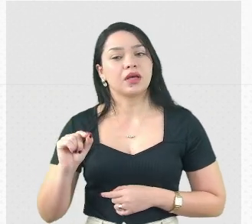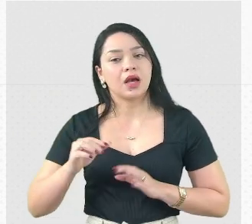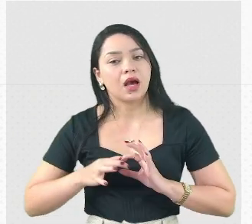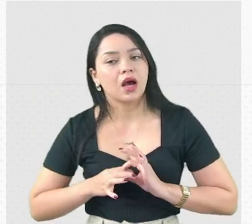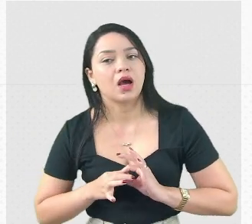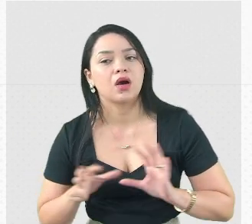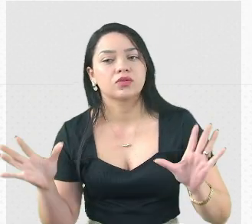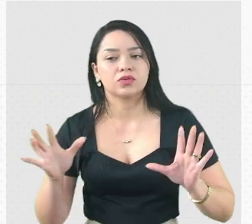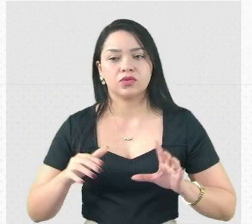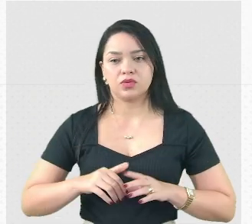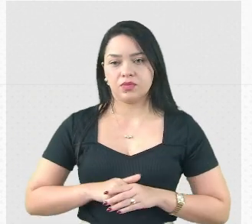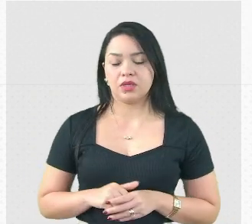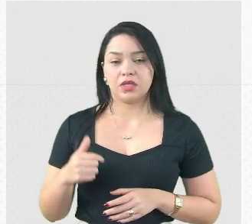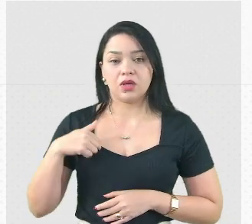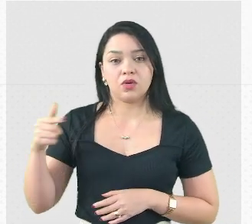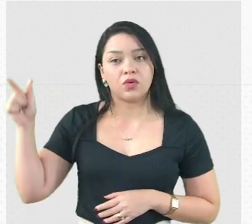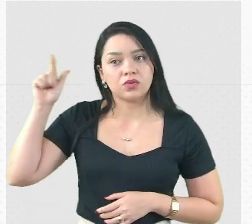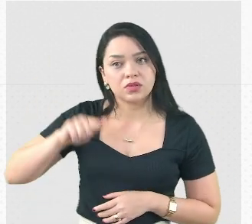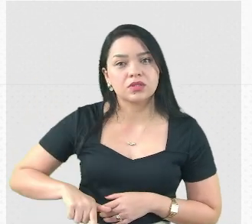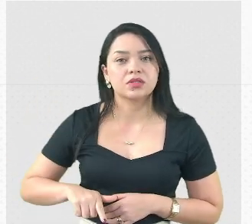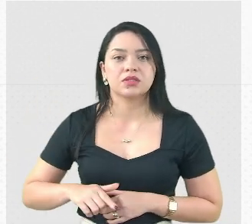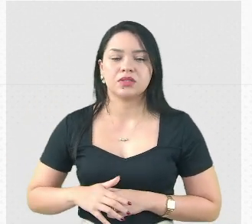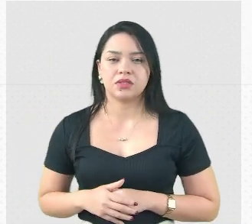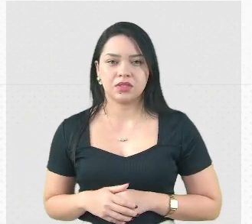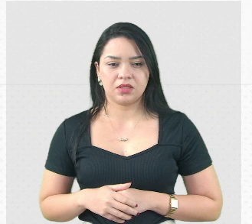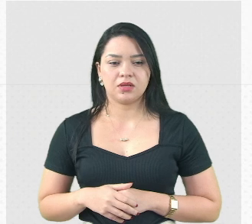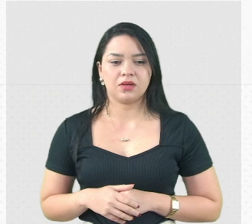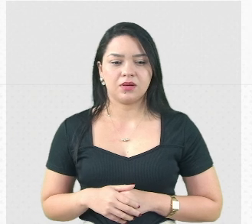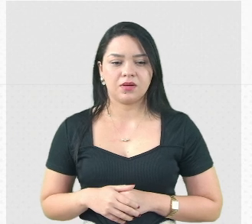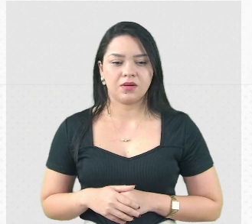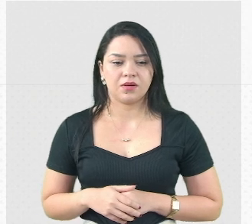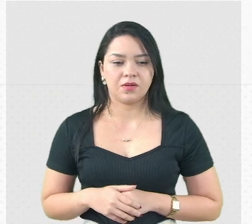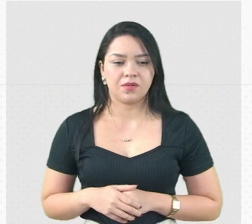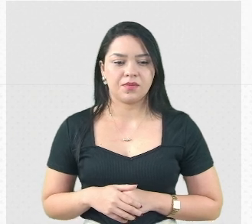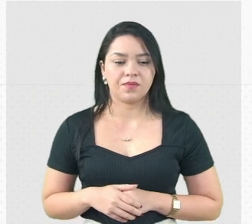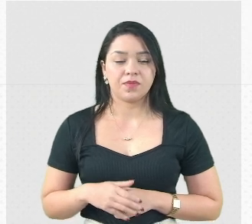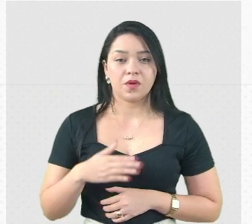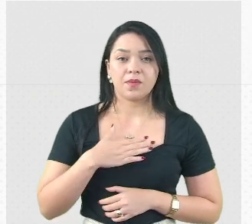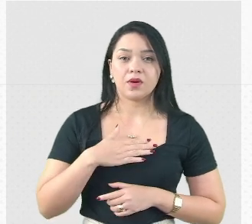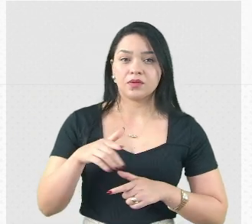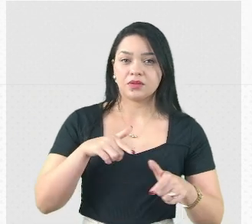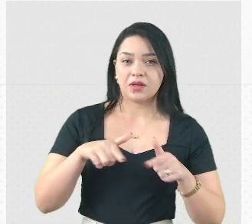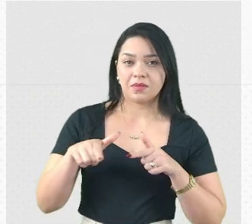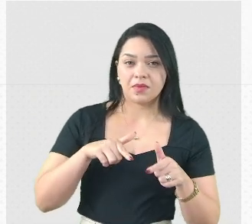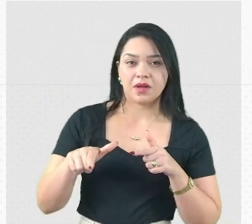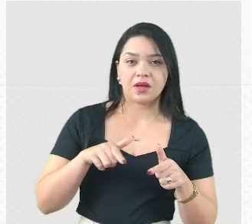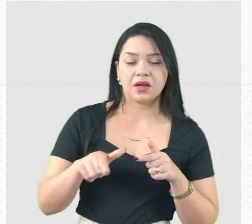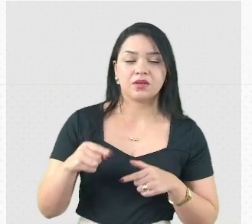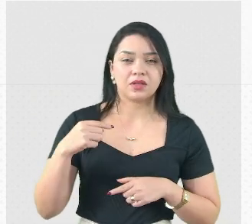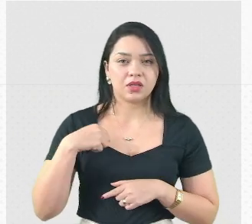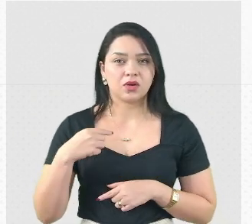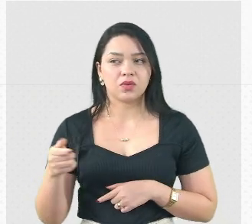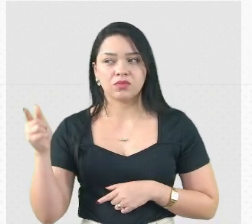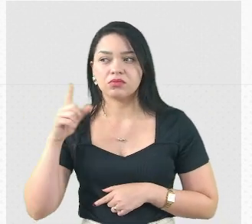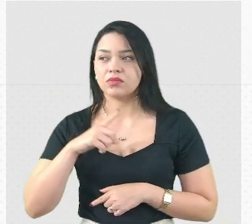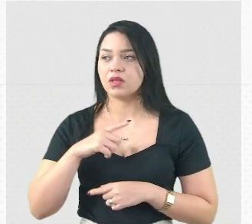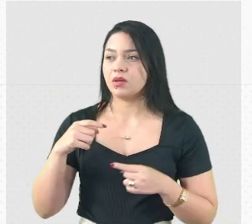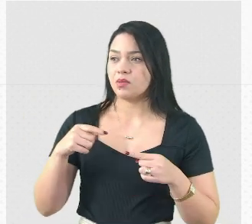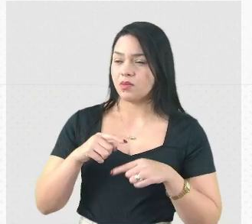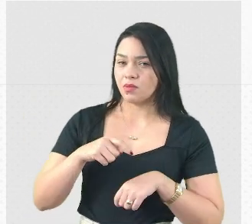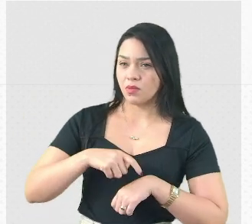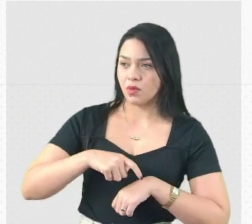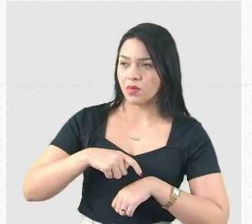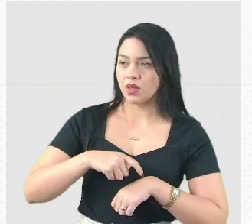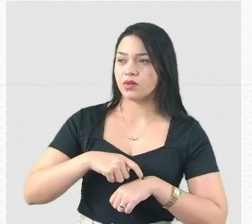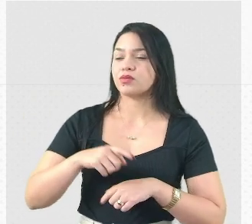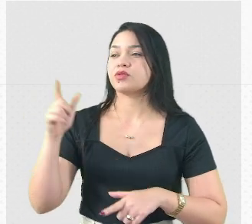autonomia, para que eu consiga exercer o meu trabalho, para que eu consiga ter momentos de lazer,